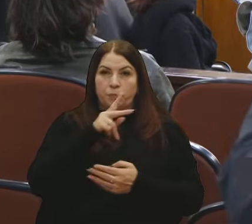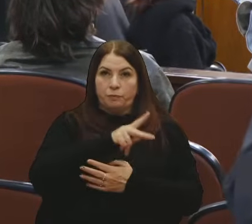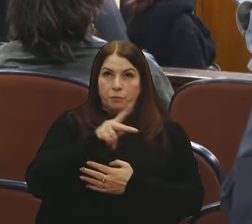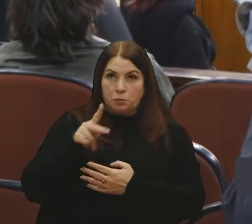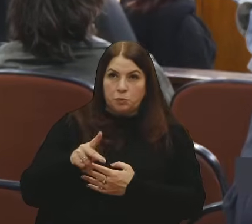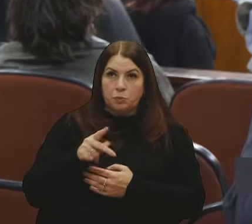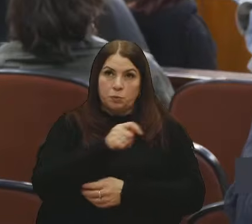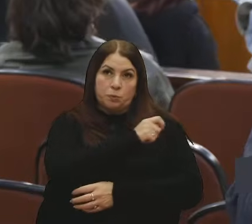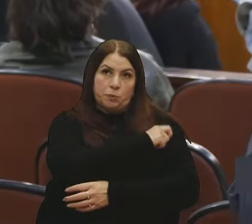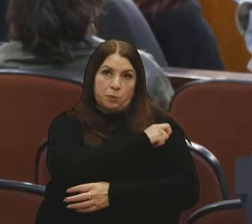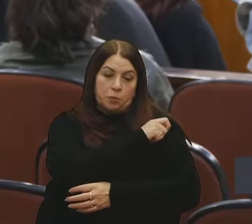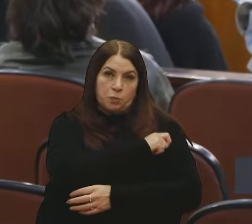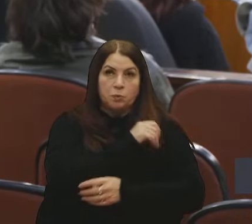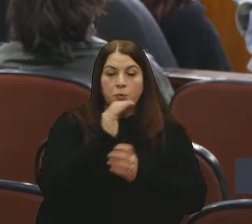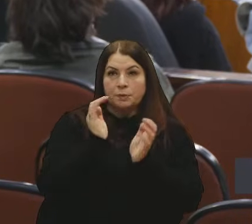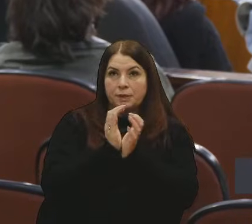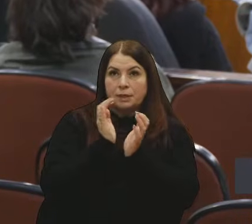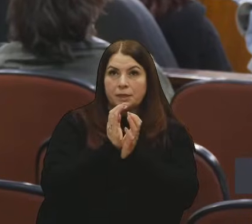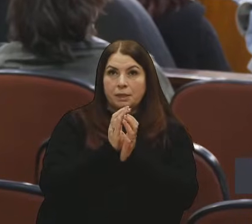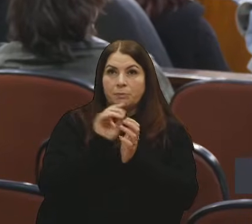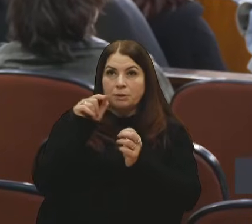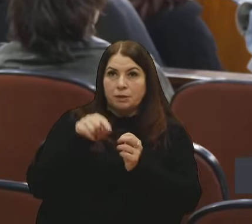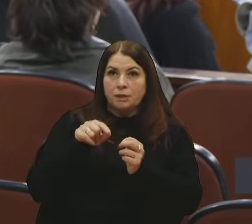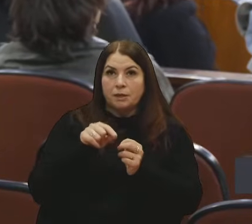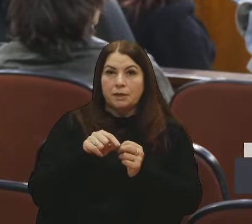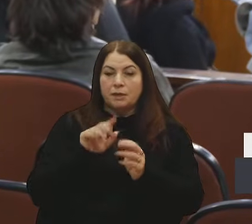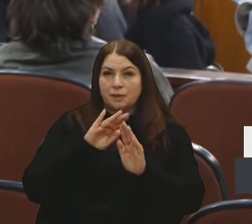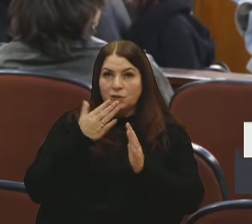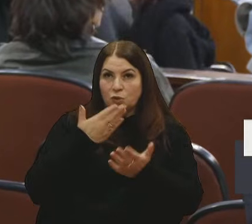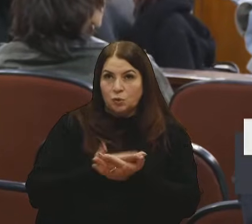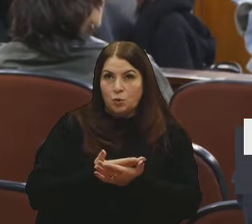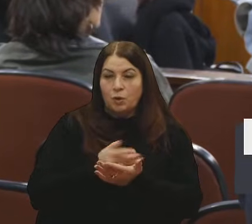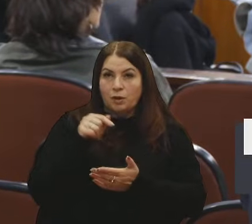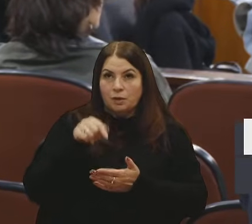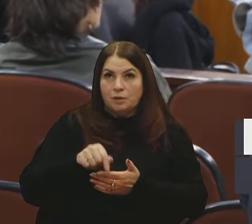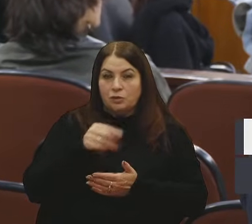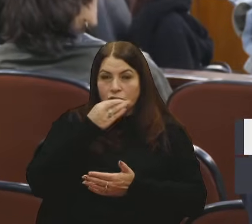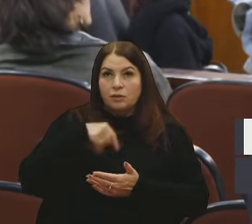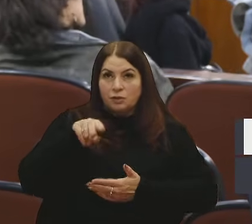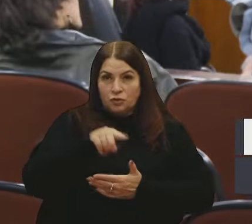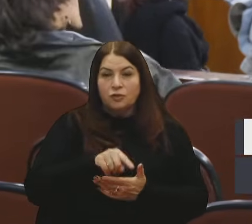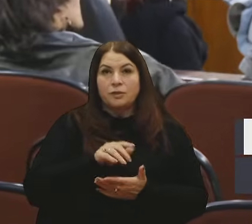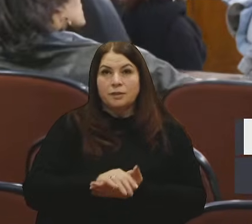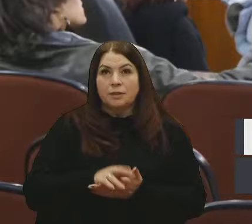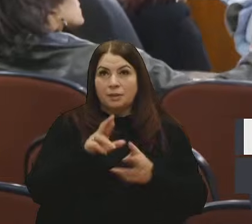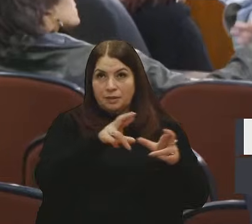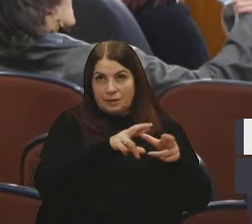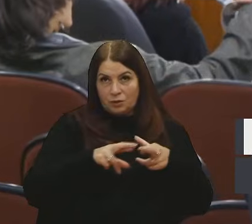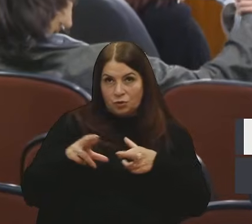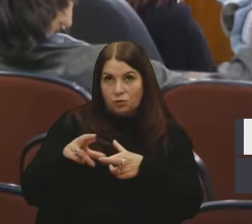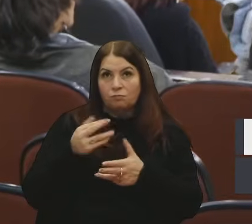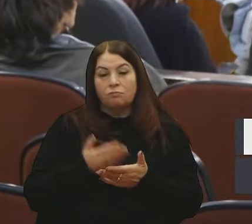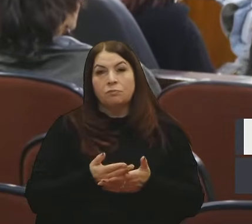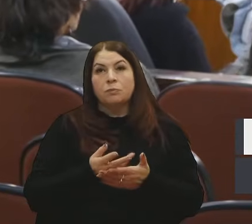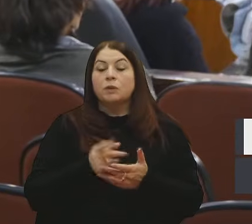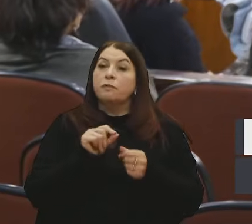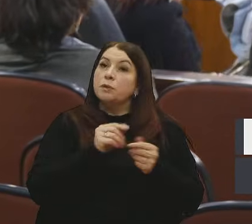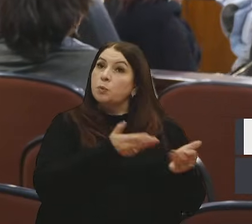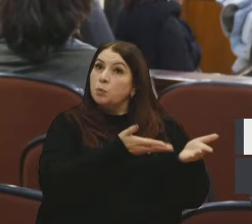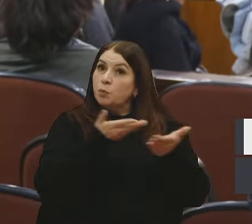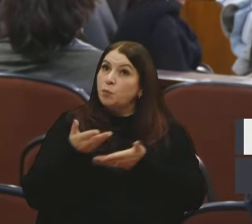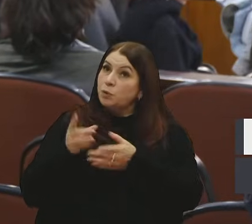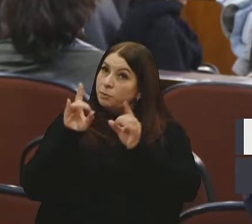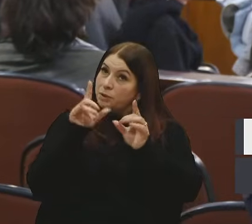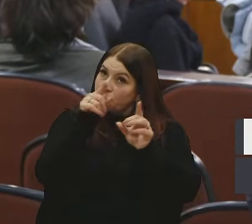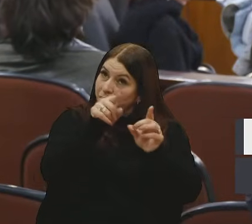com alunos, com equipes diretivas de escolas aqui de Caxias do Sul e da região. E eu quero fazer um convite especial para